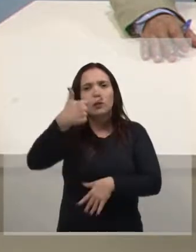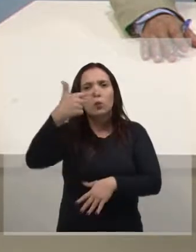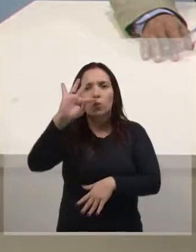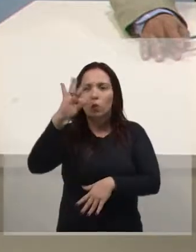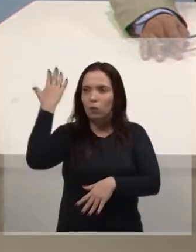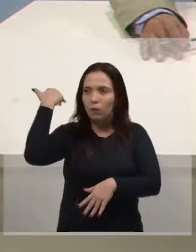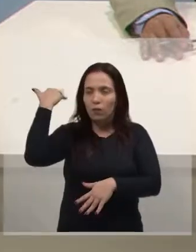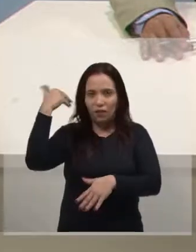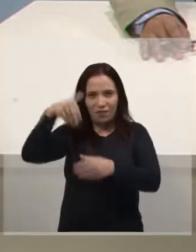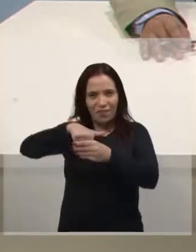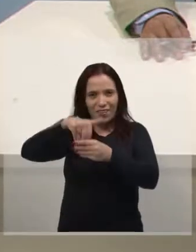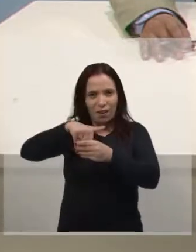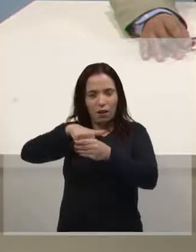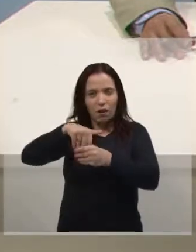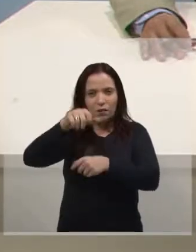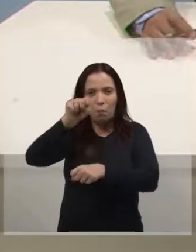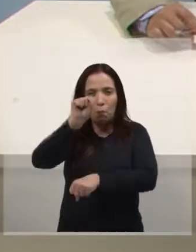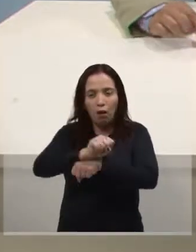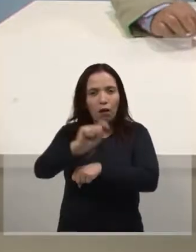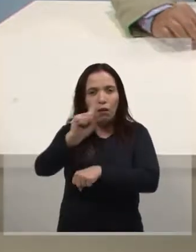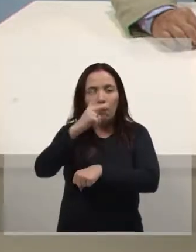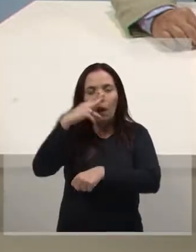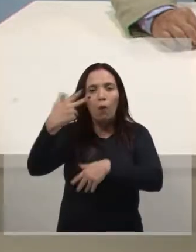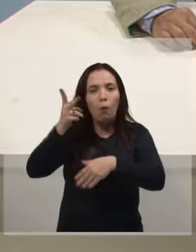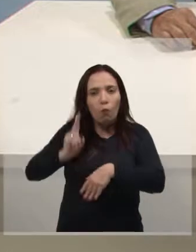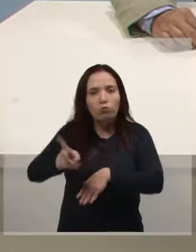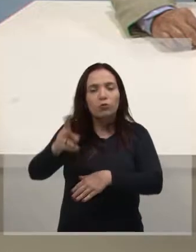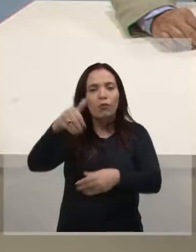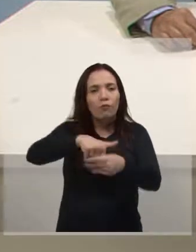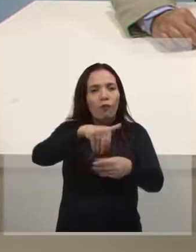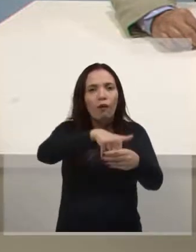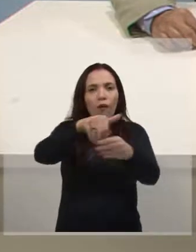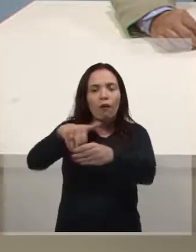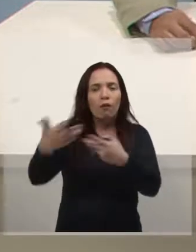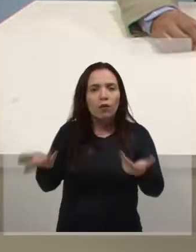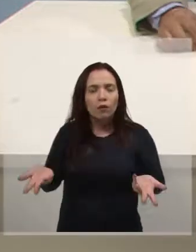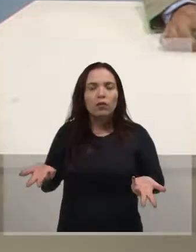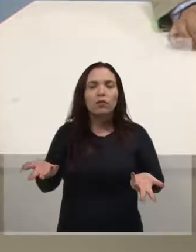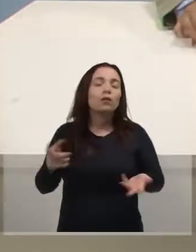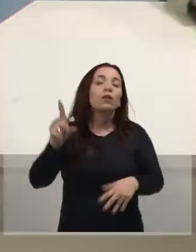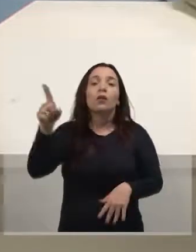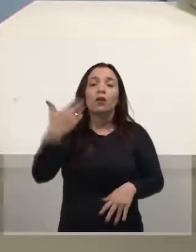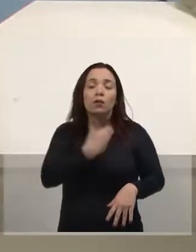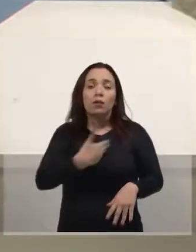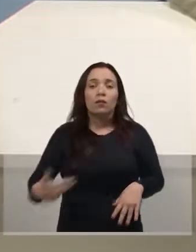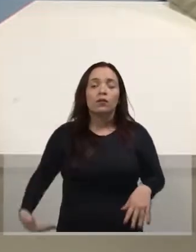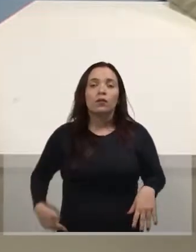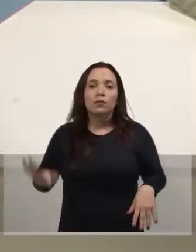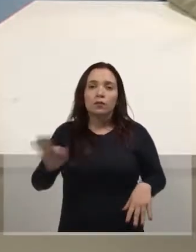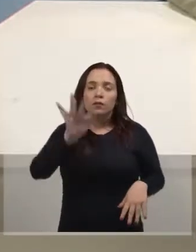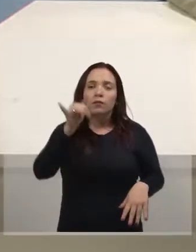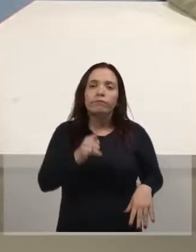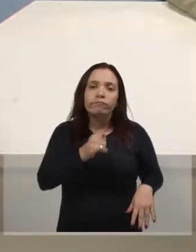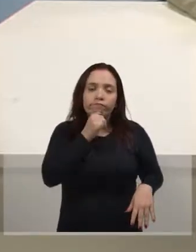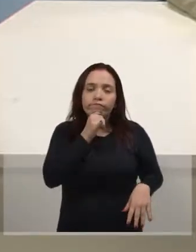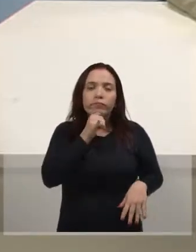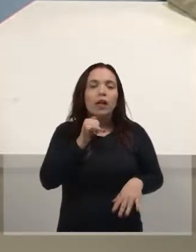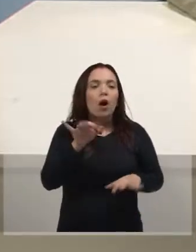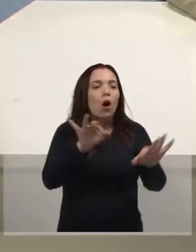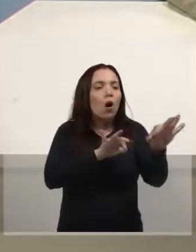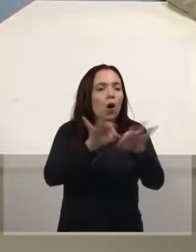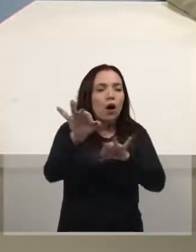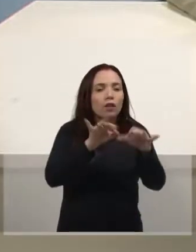essa, da eleição presidencial. Do outro lado, você tem um governo federal que, infelizmente, não organiza a sua